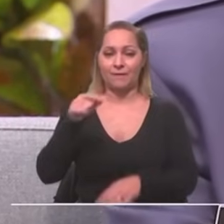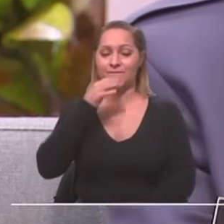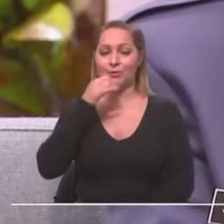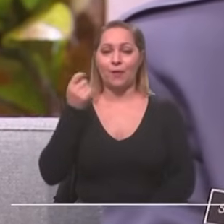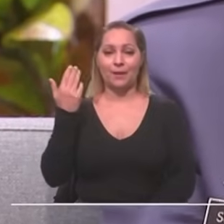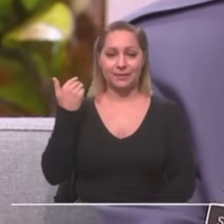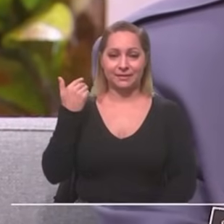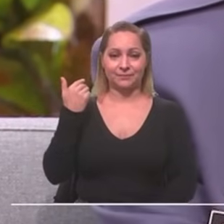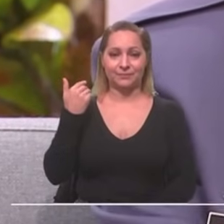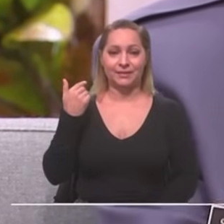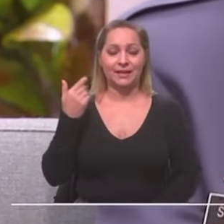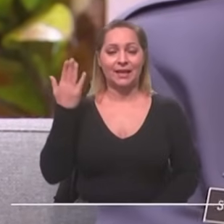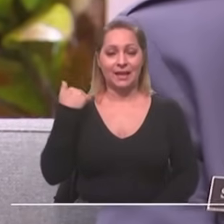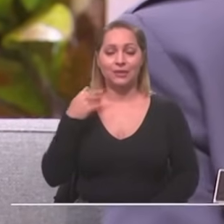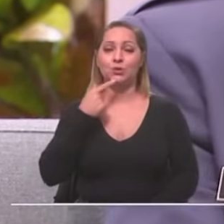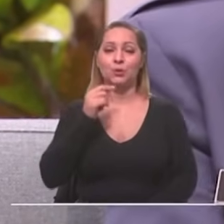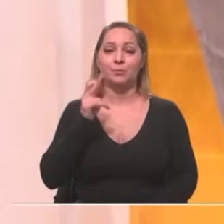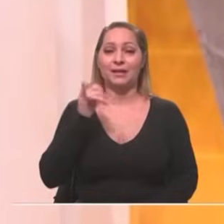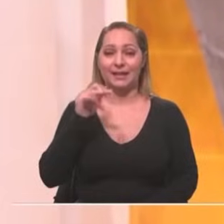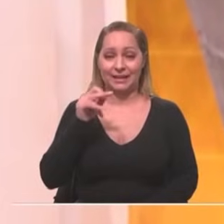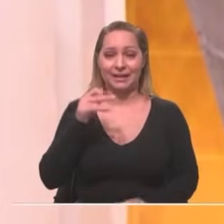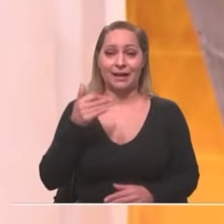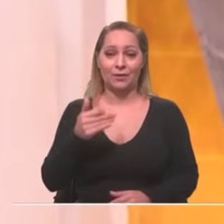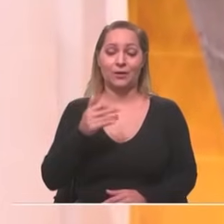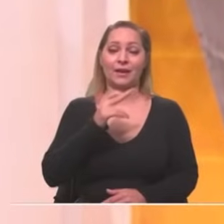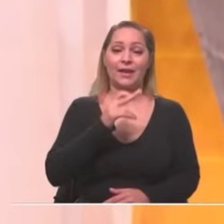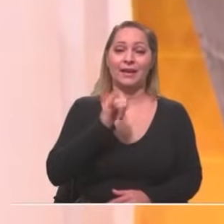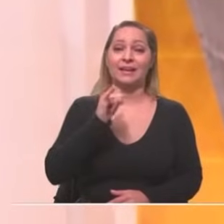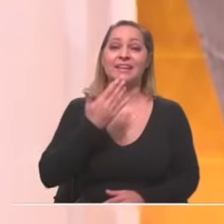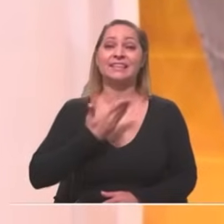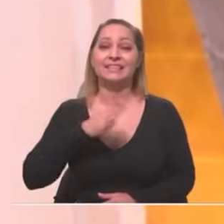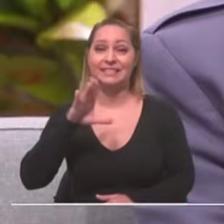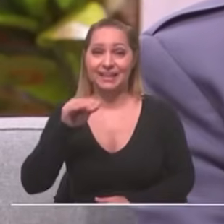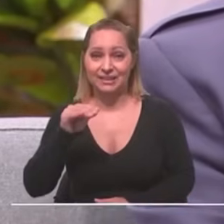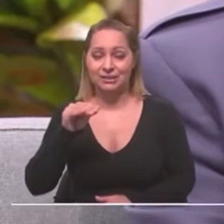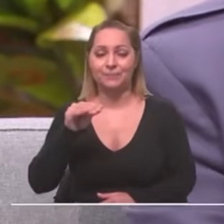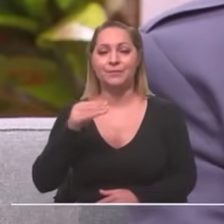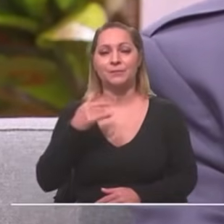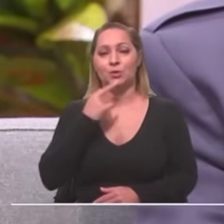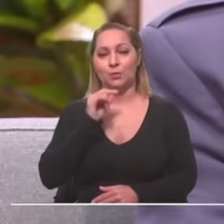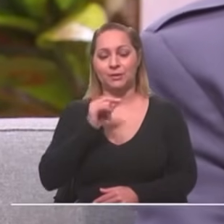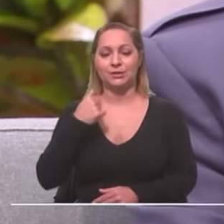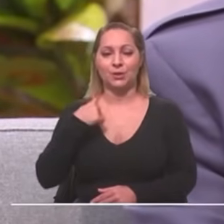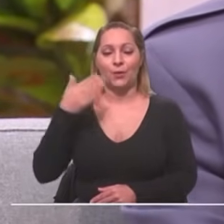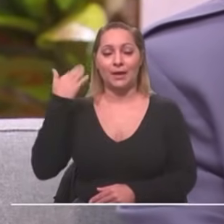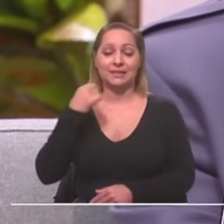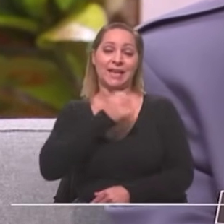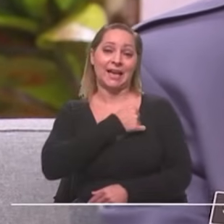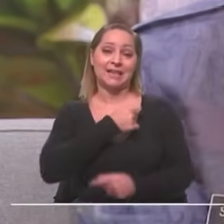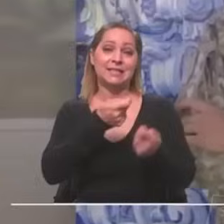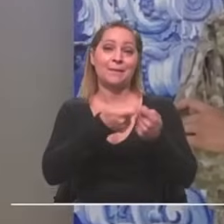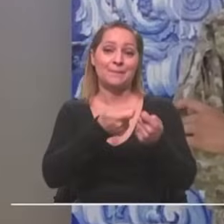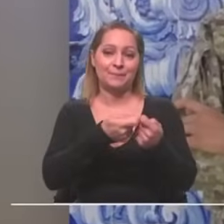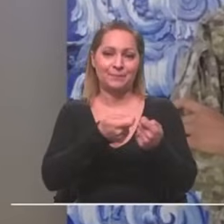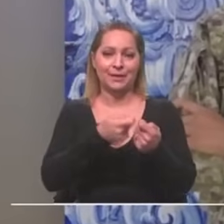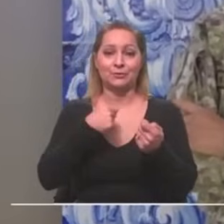bocadinho, no seu tempo era o RIA. Agora é o R10, mas já teve outras designações. Eu moro lá, morava lá perto, portanto eu gostava